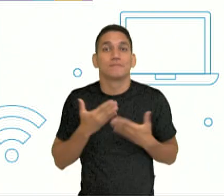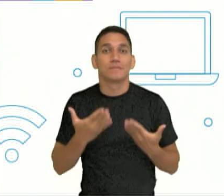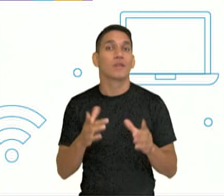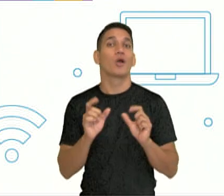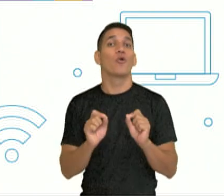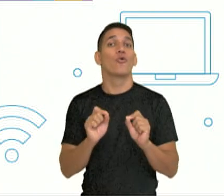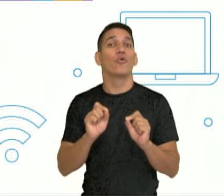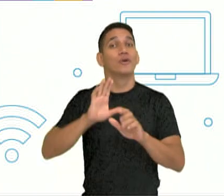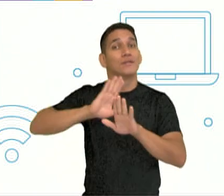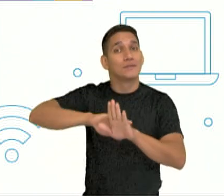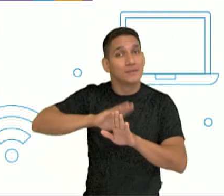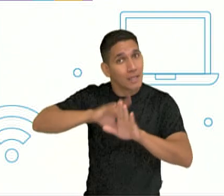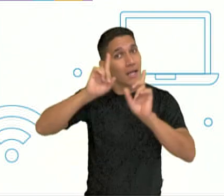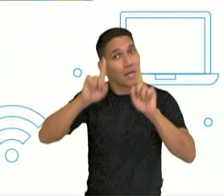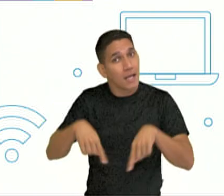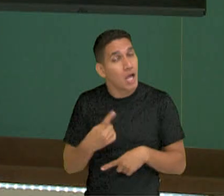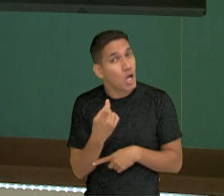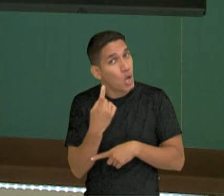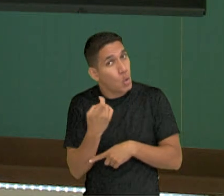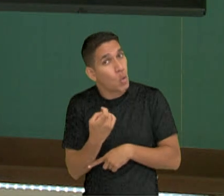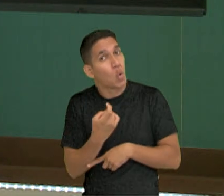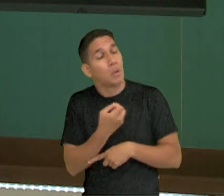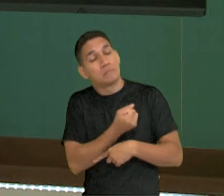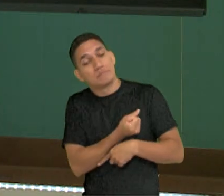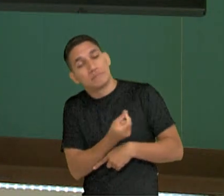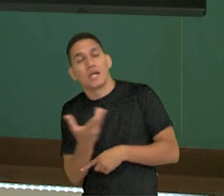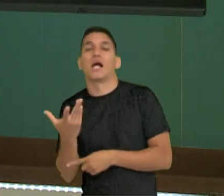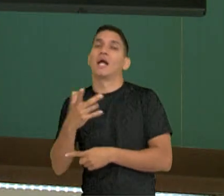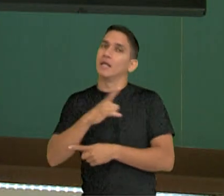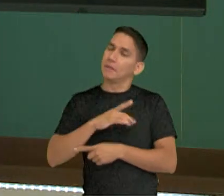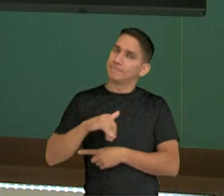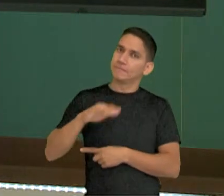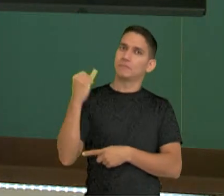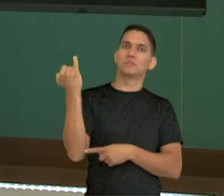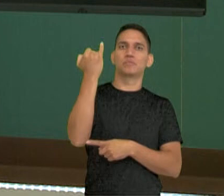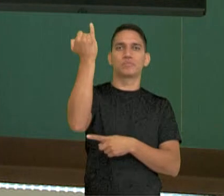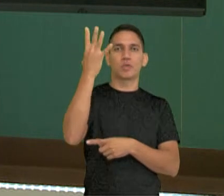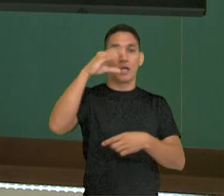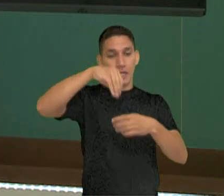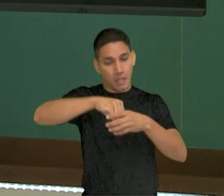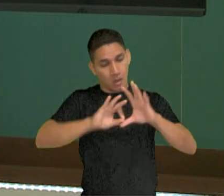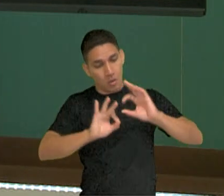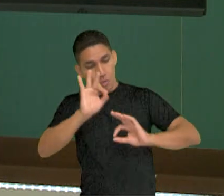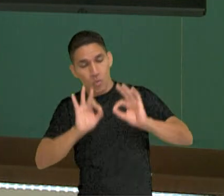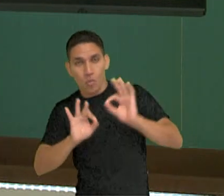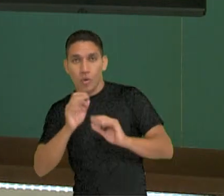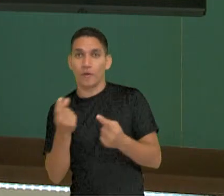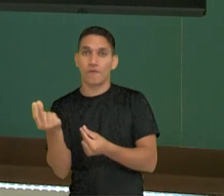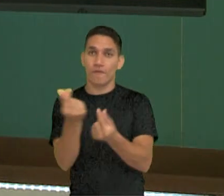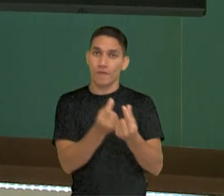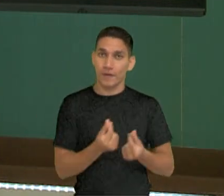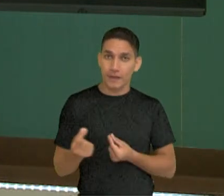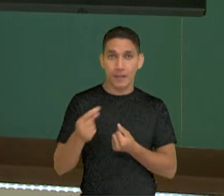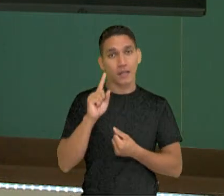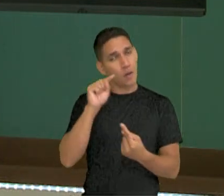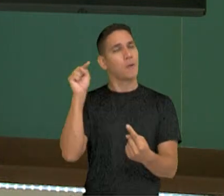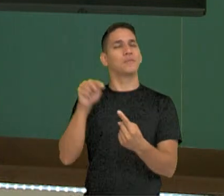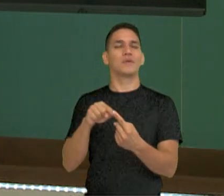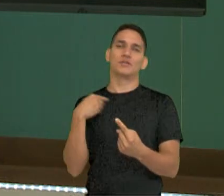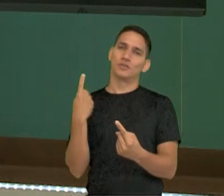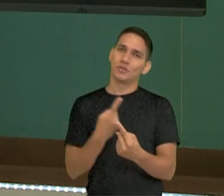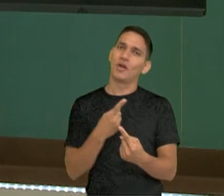é uma das questões mais importantes dentro de um planejamento financeiro e é o nosso objetivo